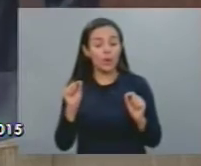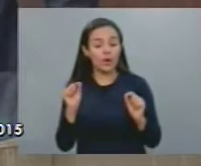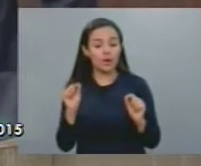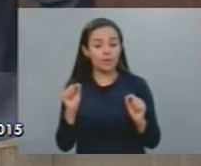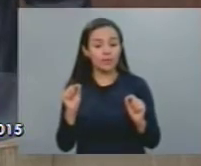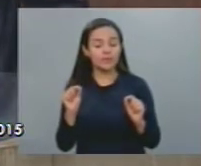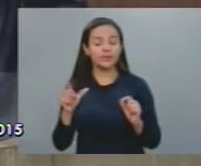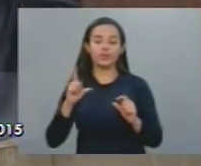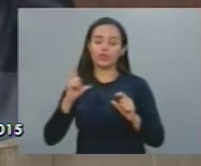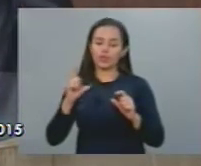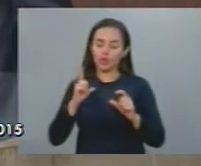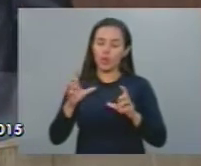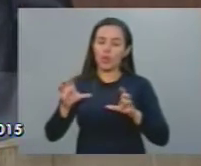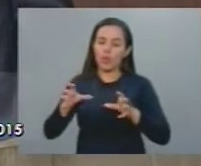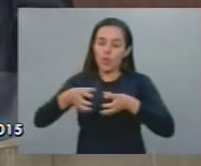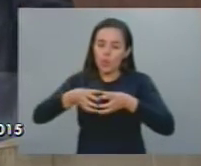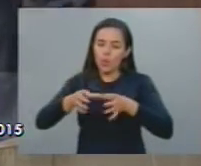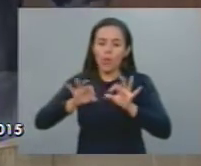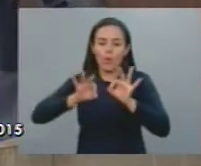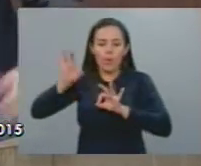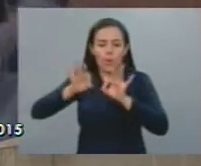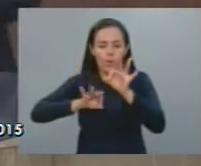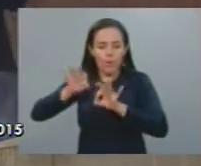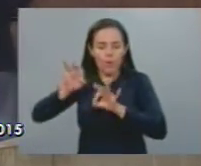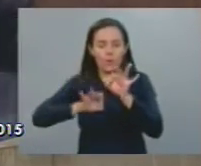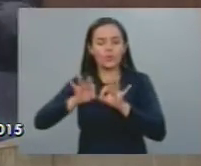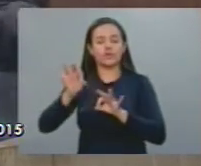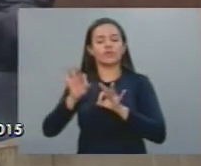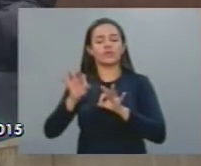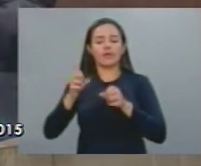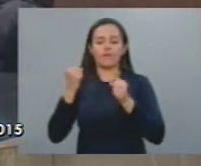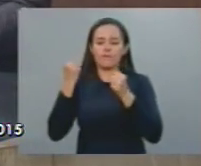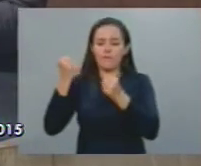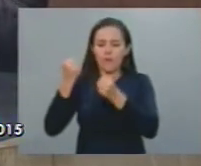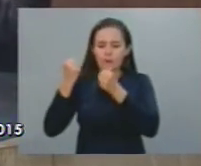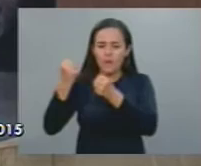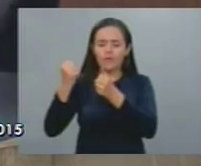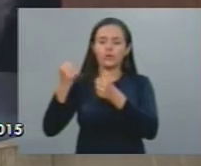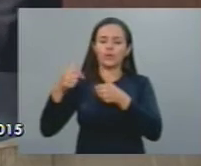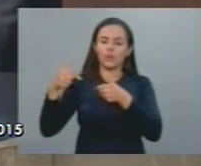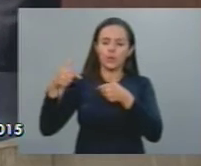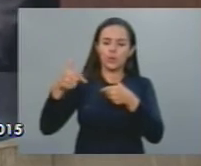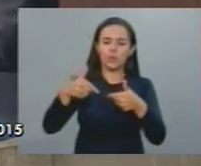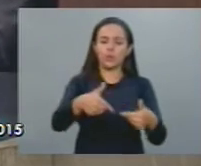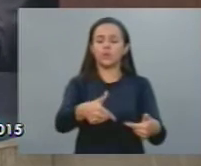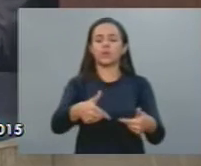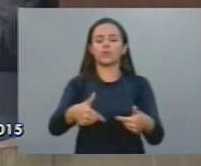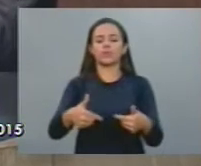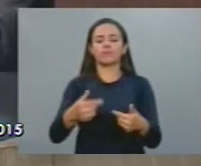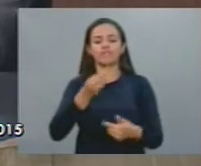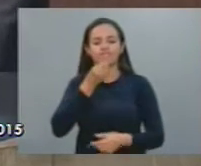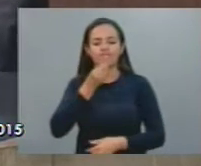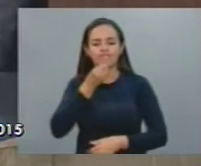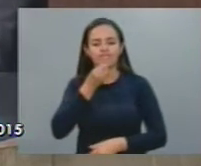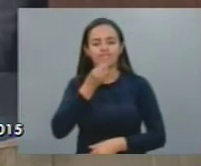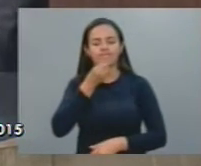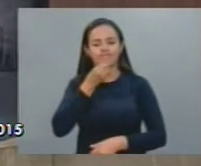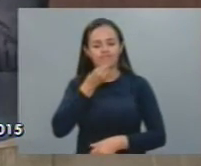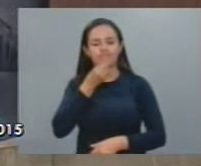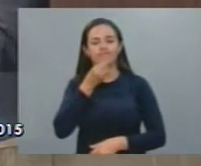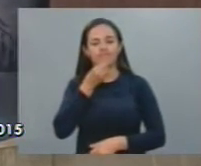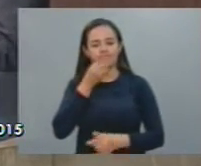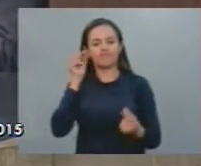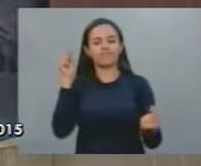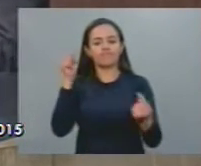campo organizado, orgânico, forte, altivo, capilarizado